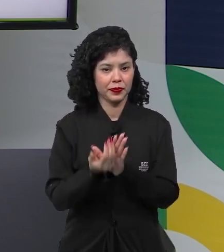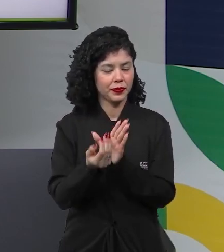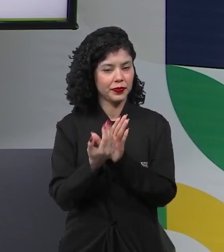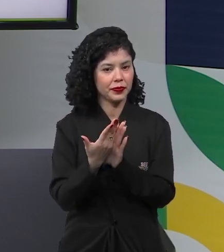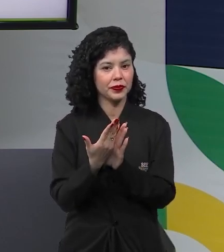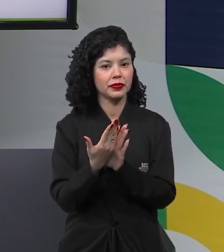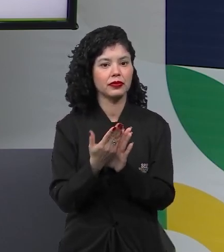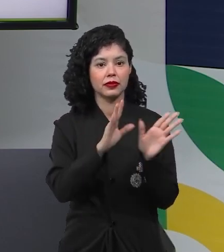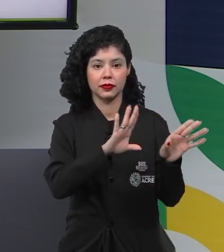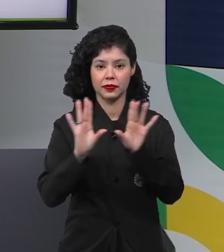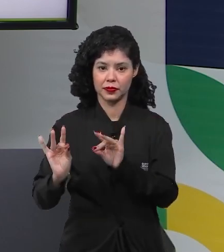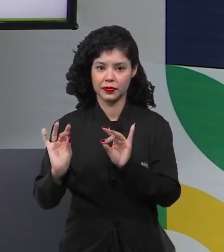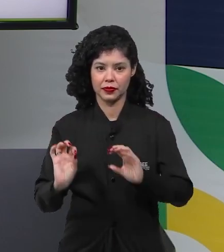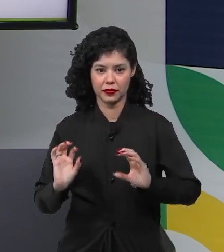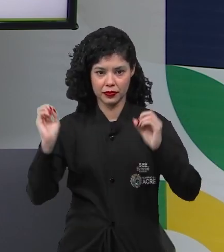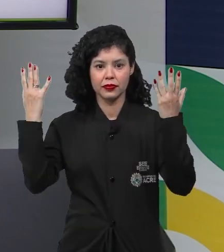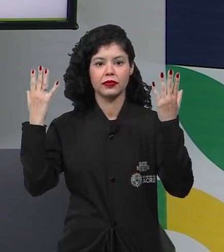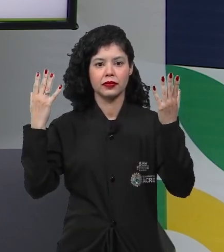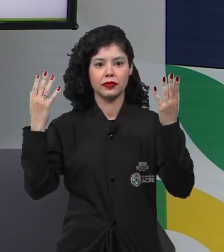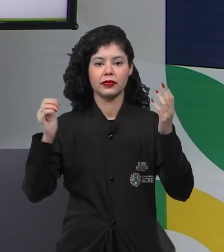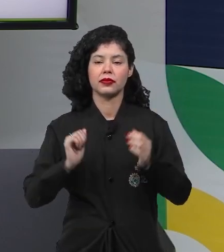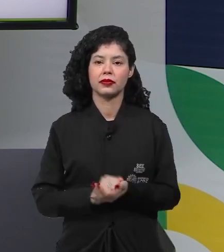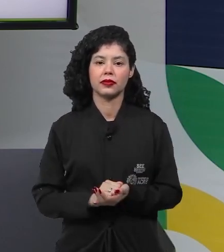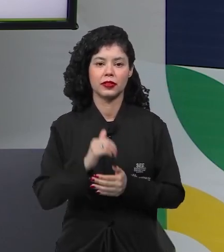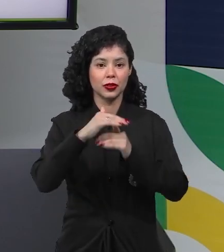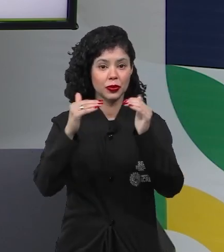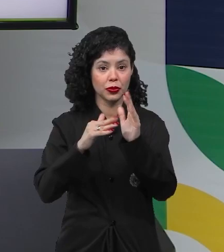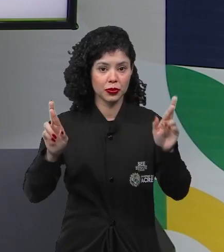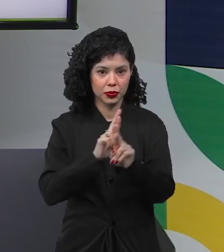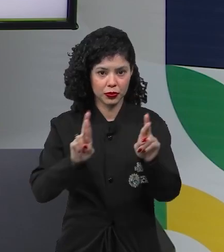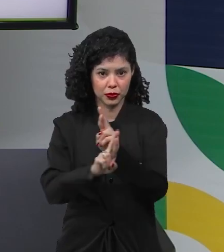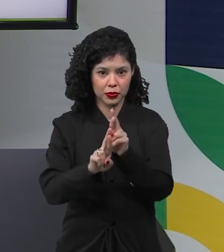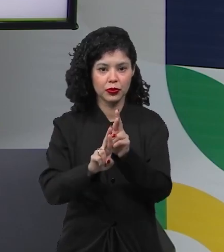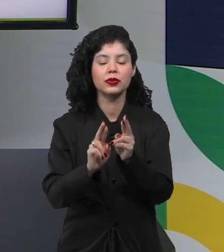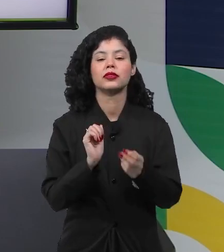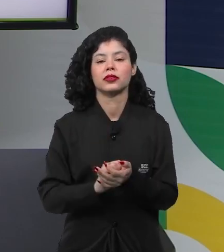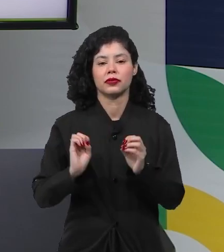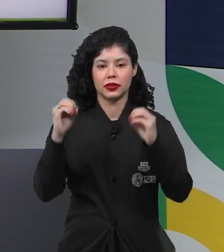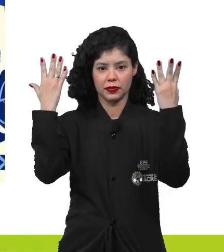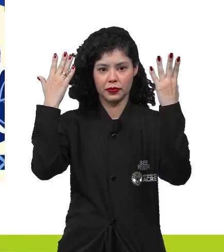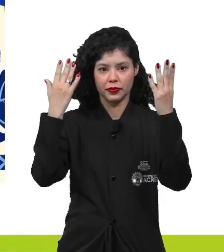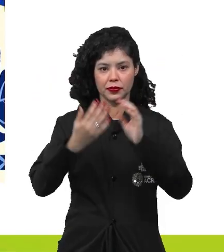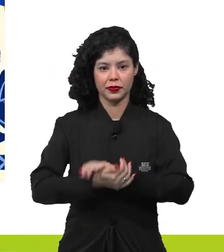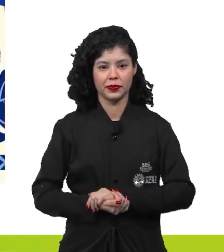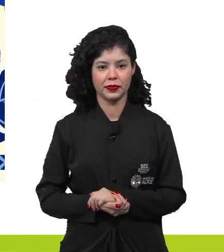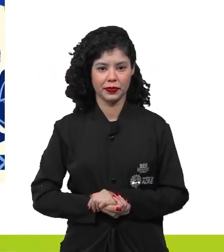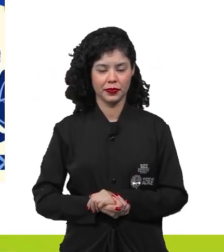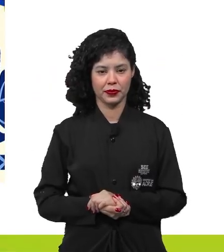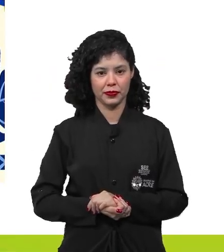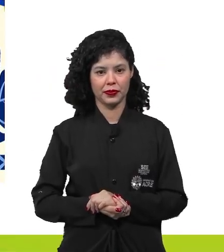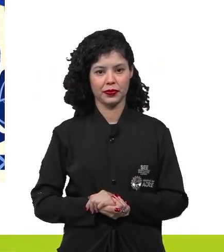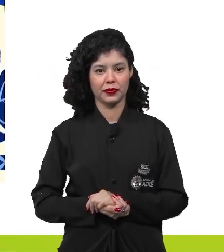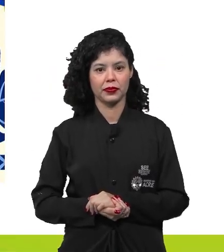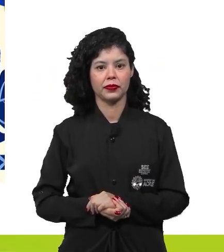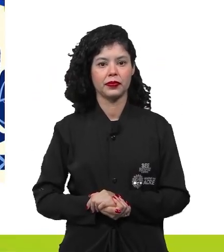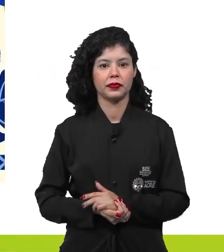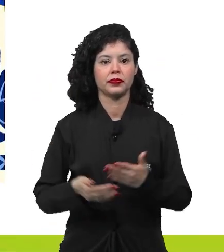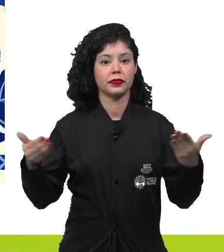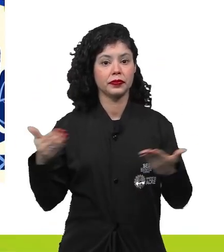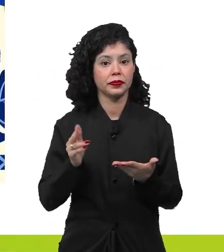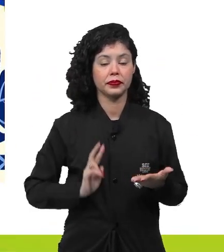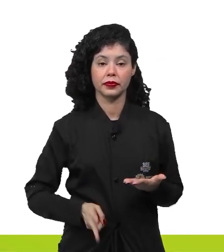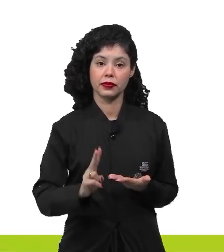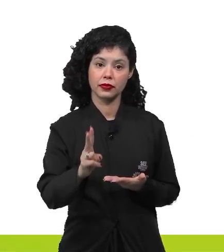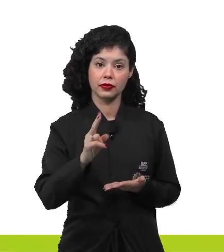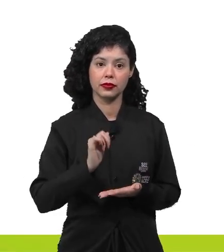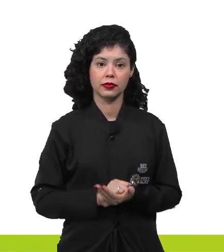produto através aí da torcida e também tudo relacionado ao festival, tudo bem? Vamos lá, continuando.